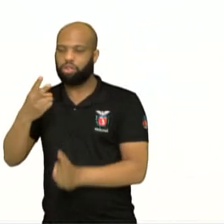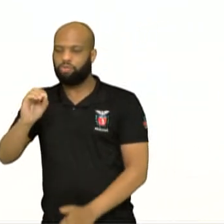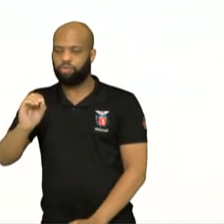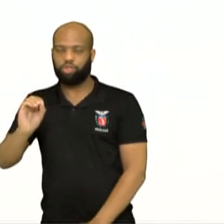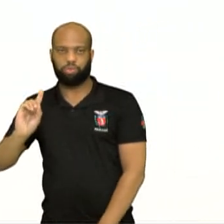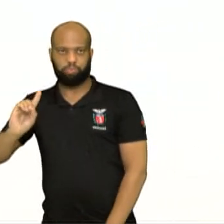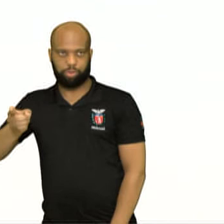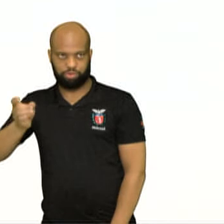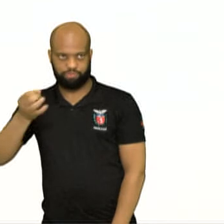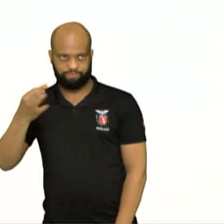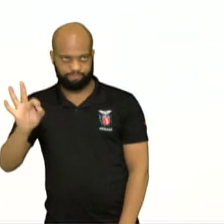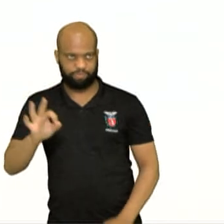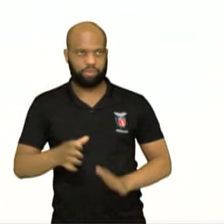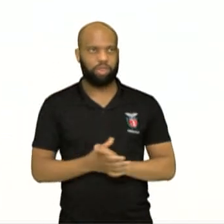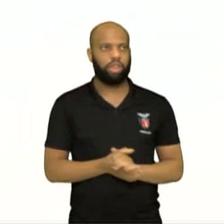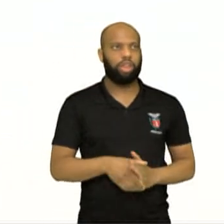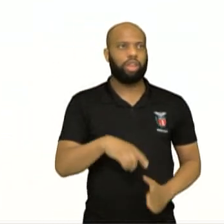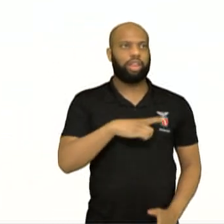sumir.